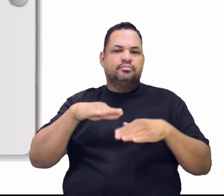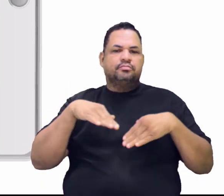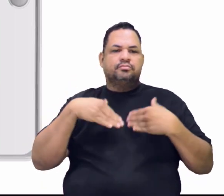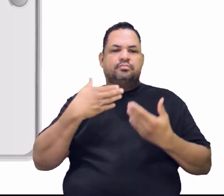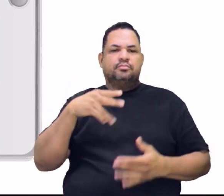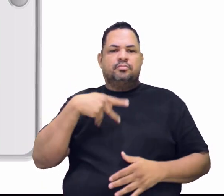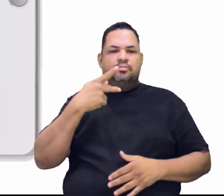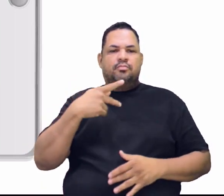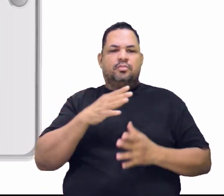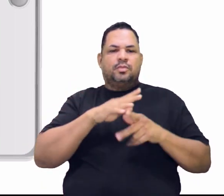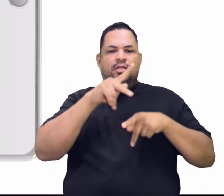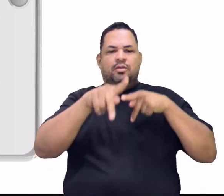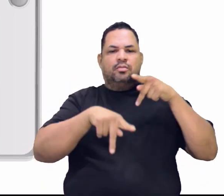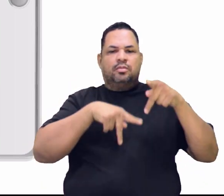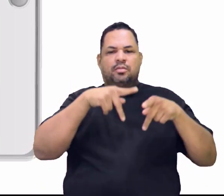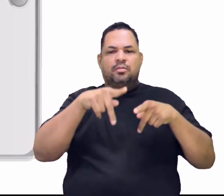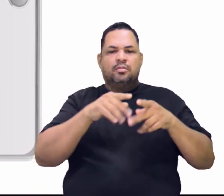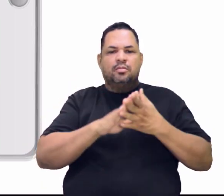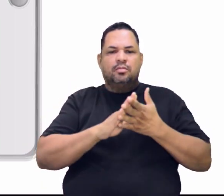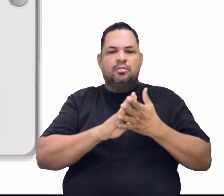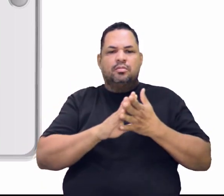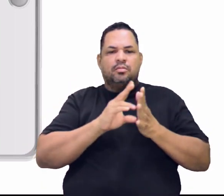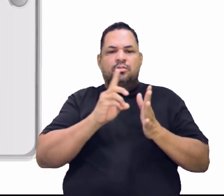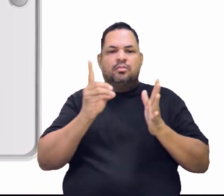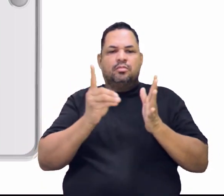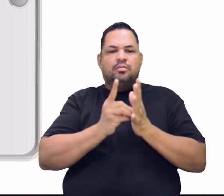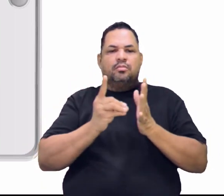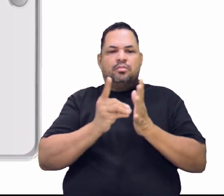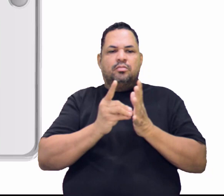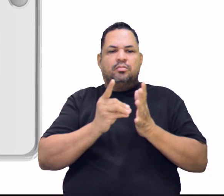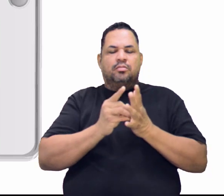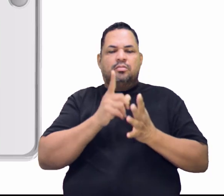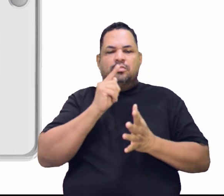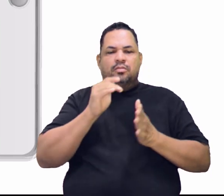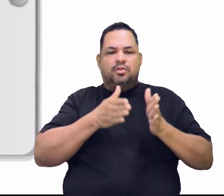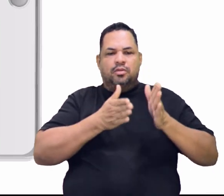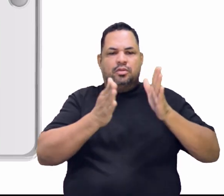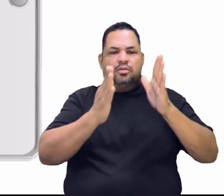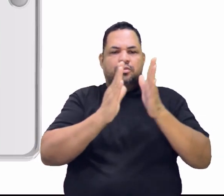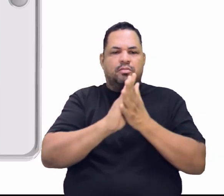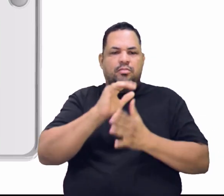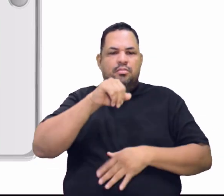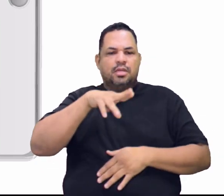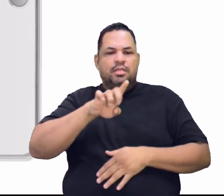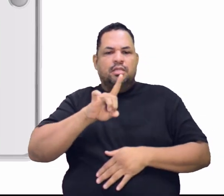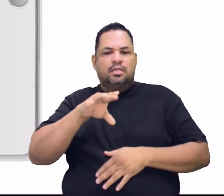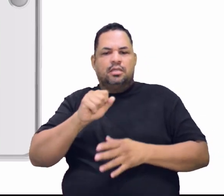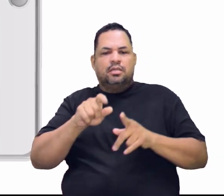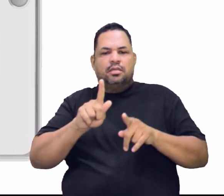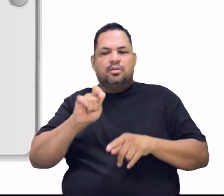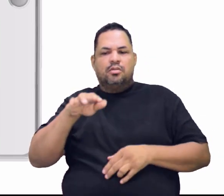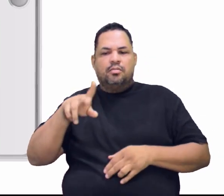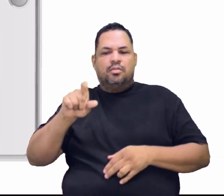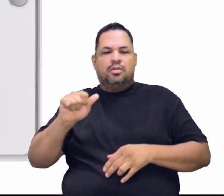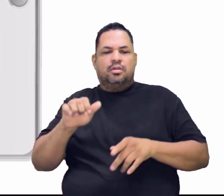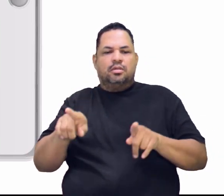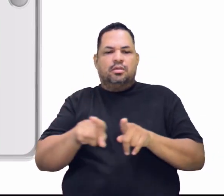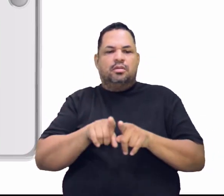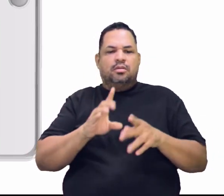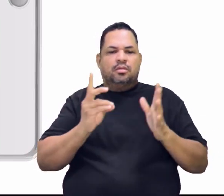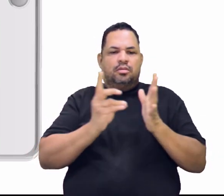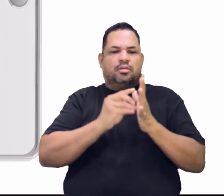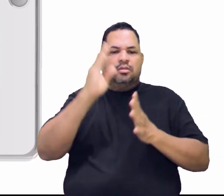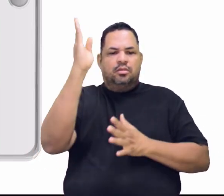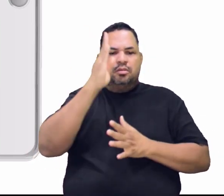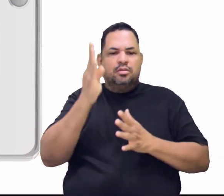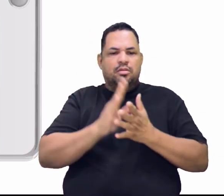eu falo sobre a população indígena dos vales do Rio Madeira e do Guaporé. Aí eu falo sobre o indígena brasileiro,